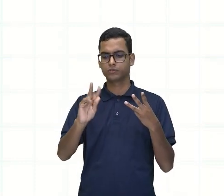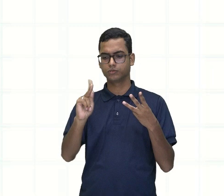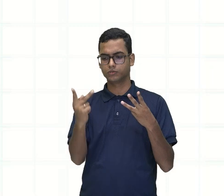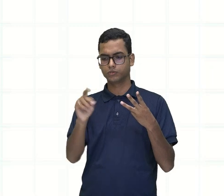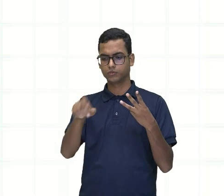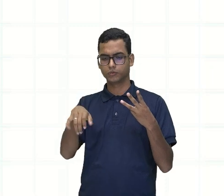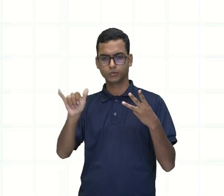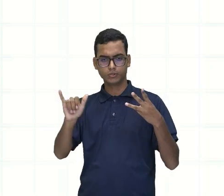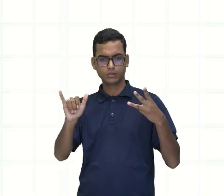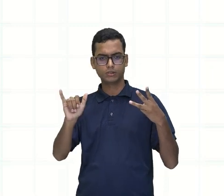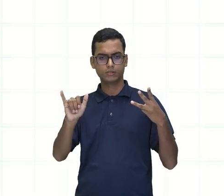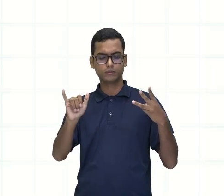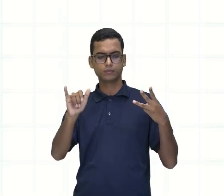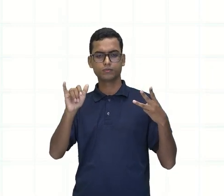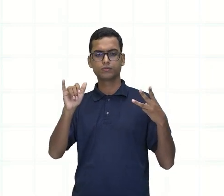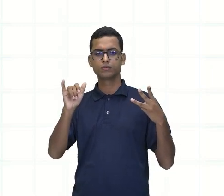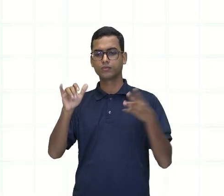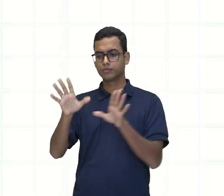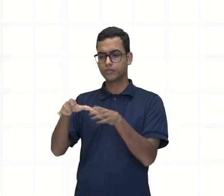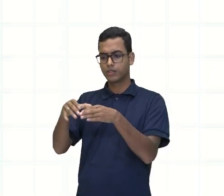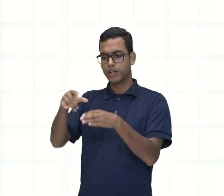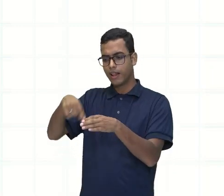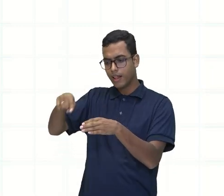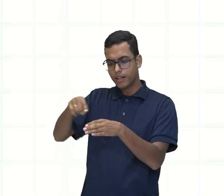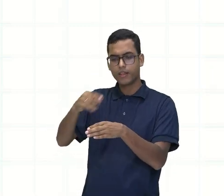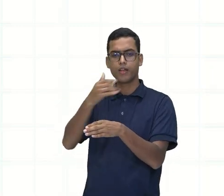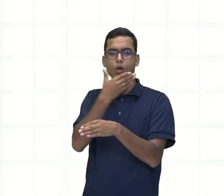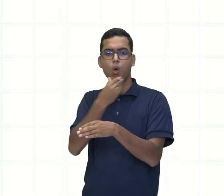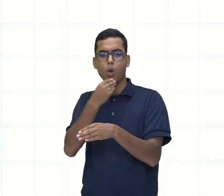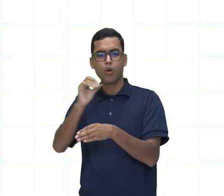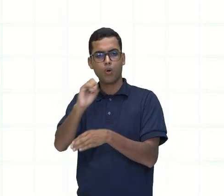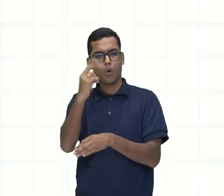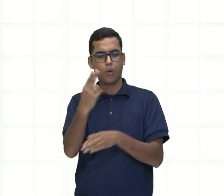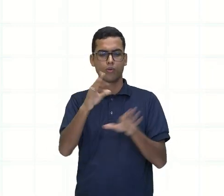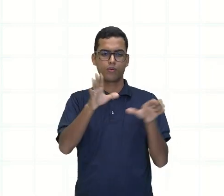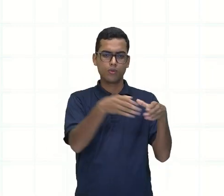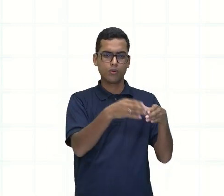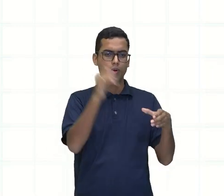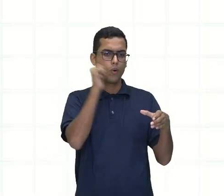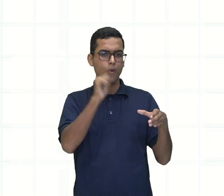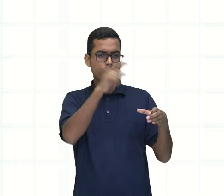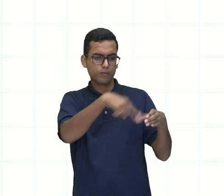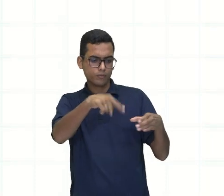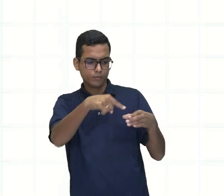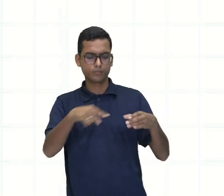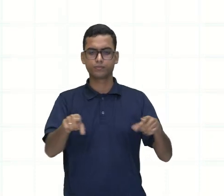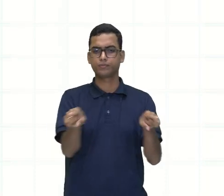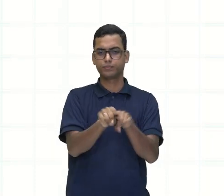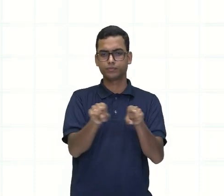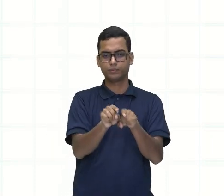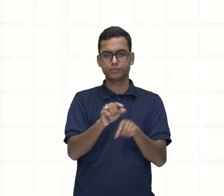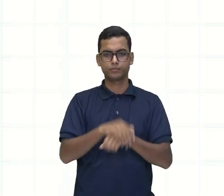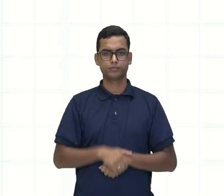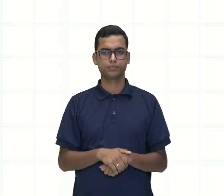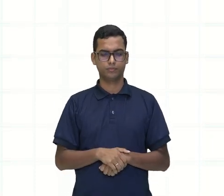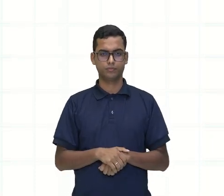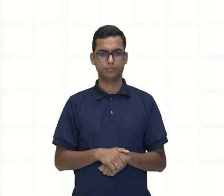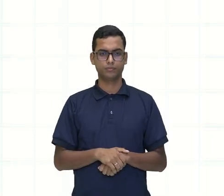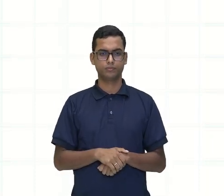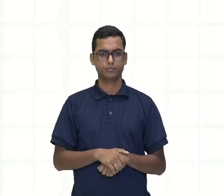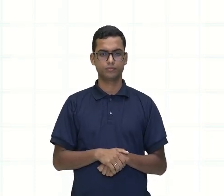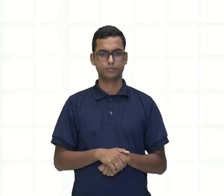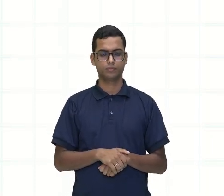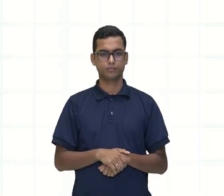função de sujeito. E onde que eles vão aparecer? Logo antes do verbo. Eles têm função de sujeito, ou seja, eles